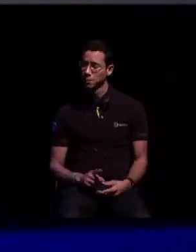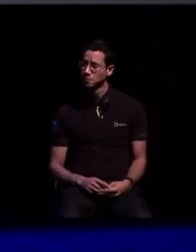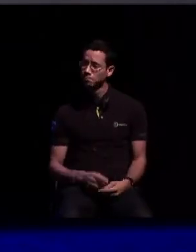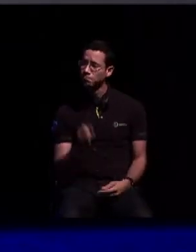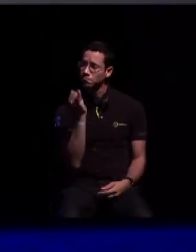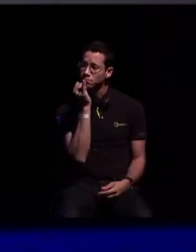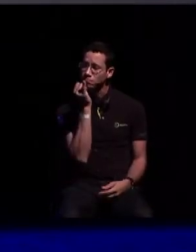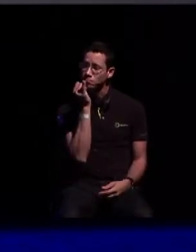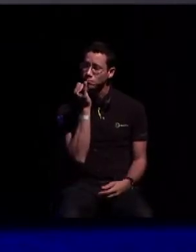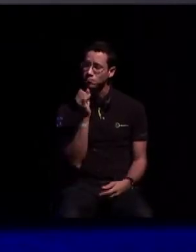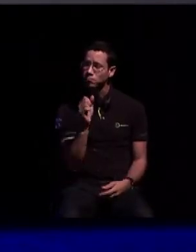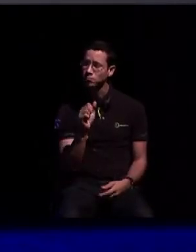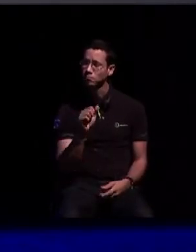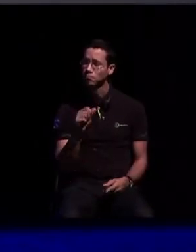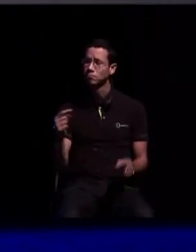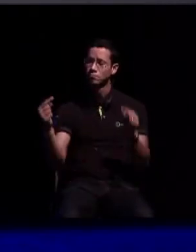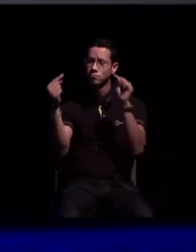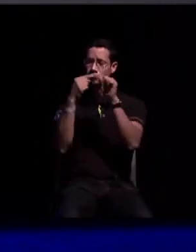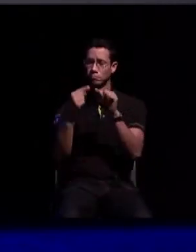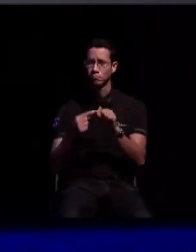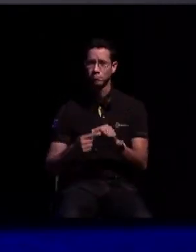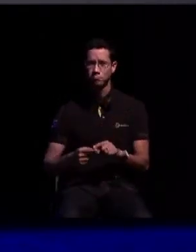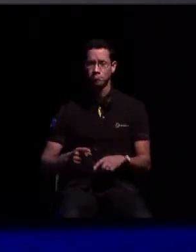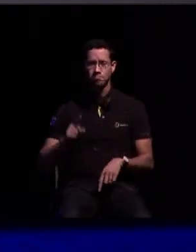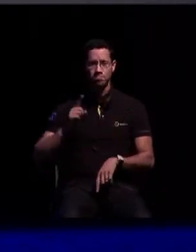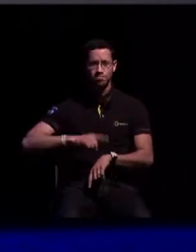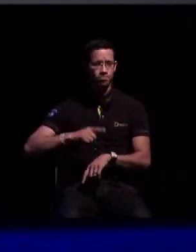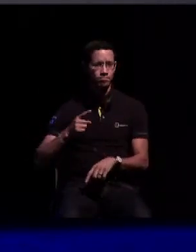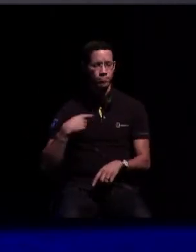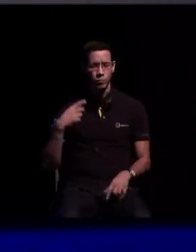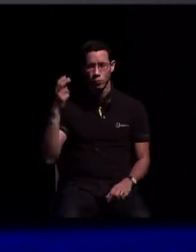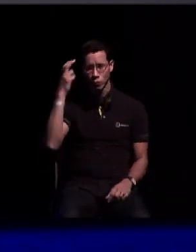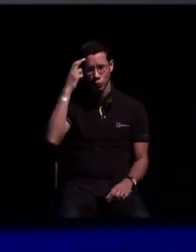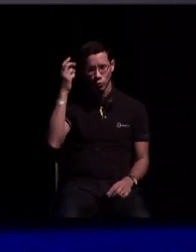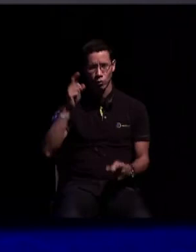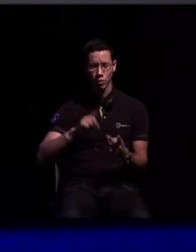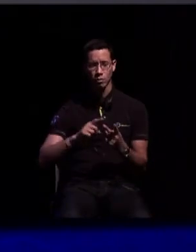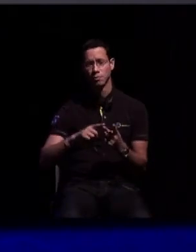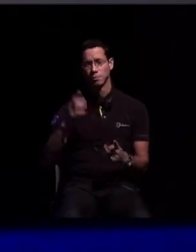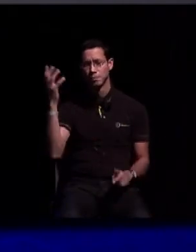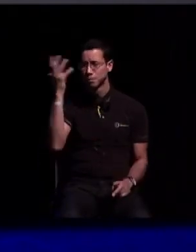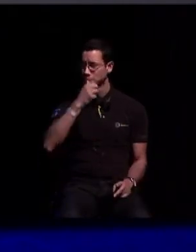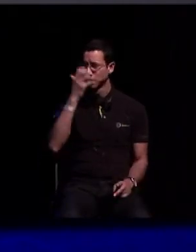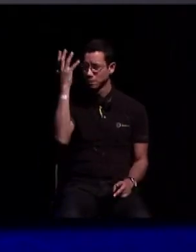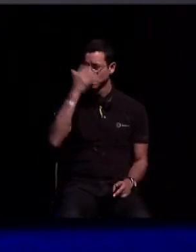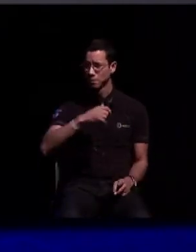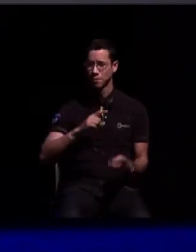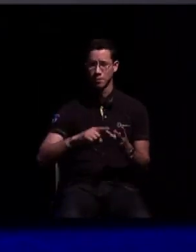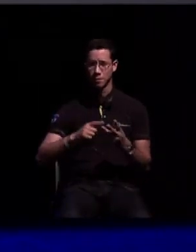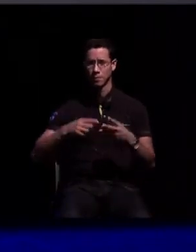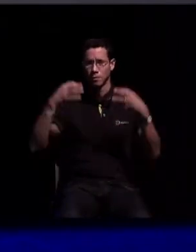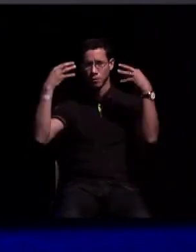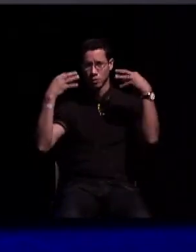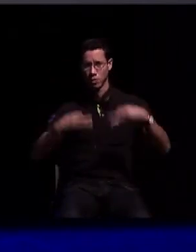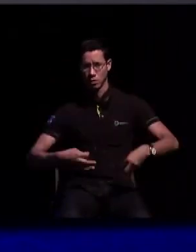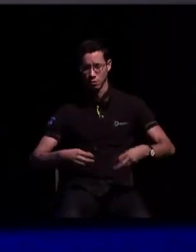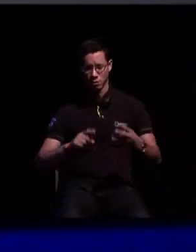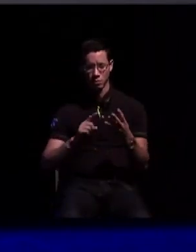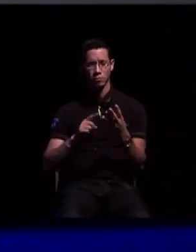a associação imediata de cultura... Né, de beleza, de honestidade,